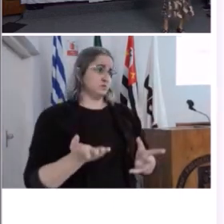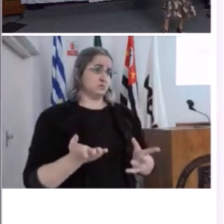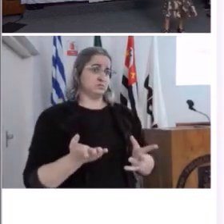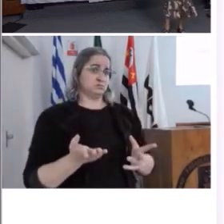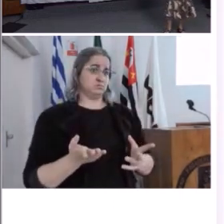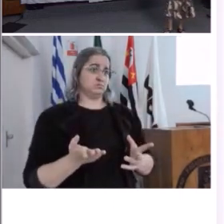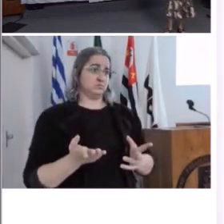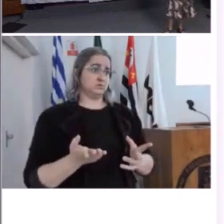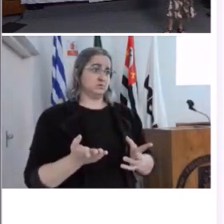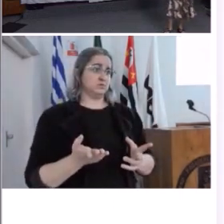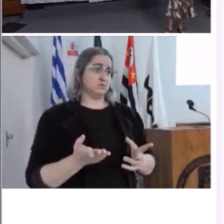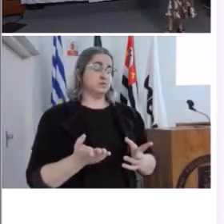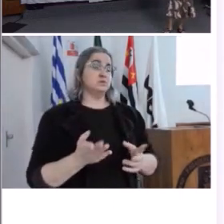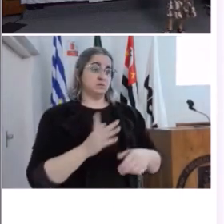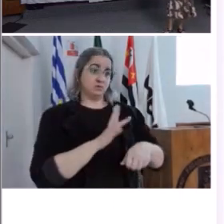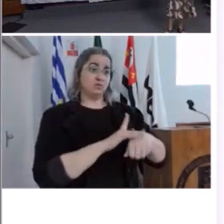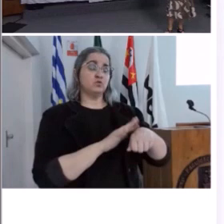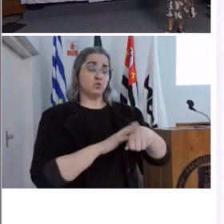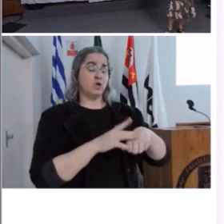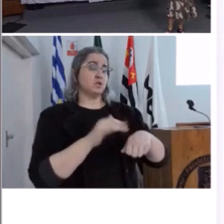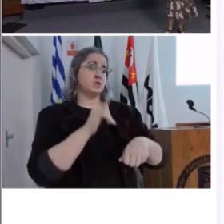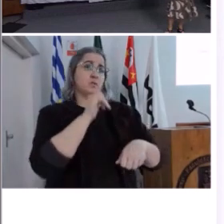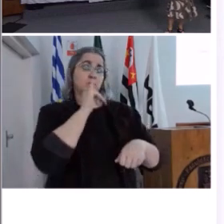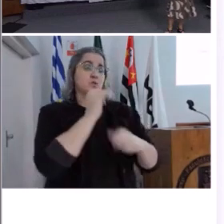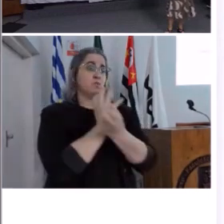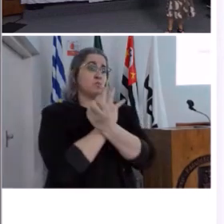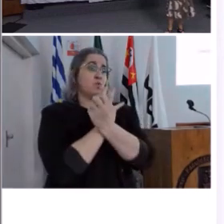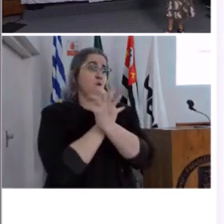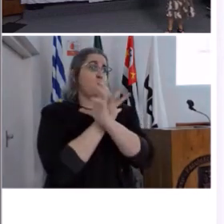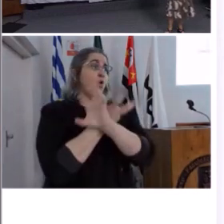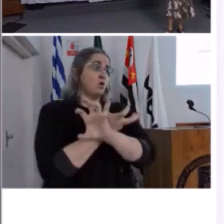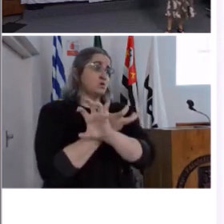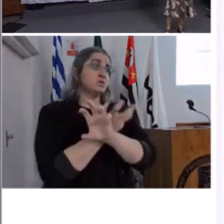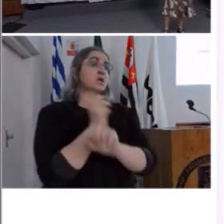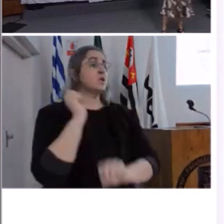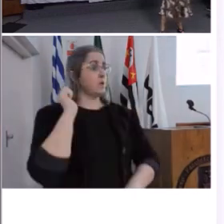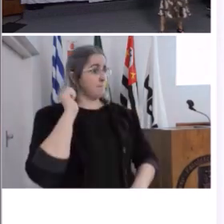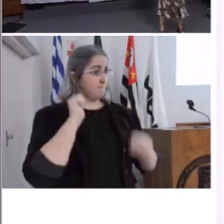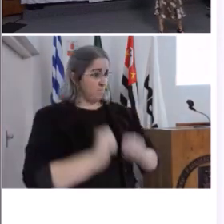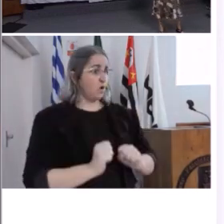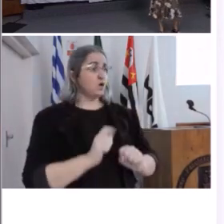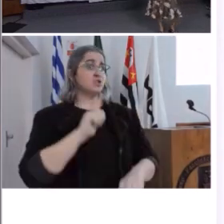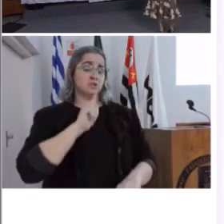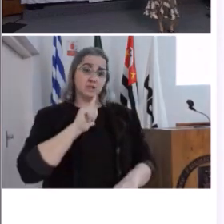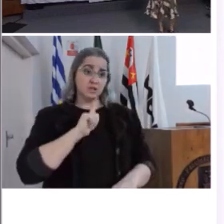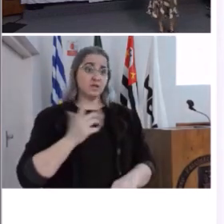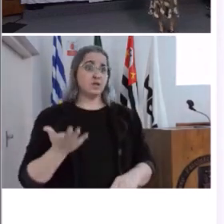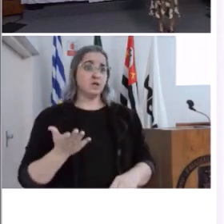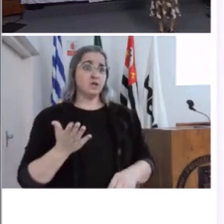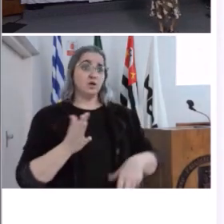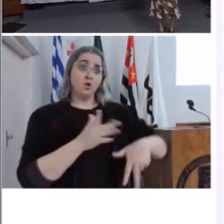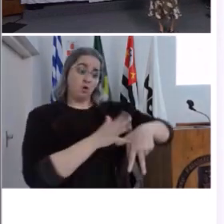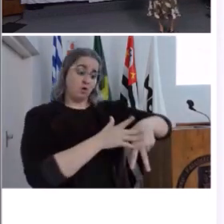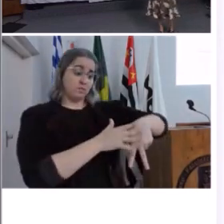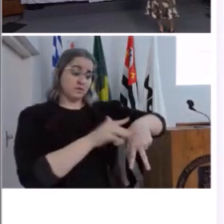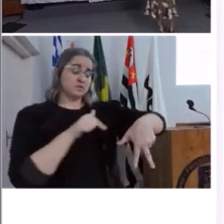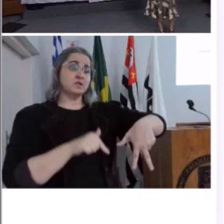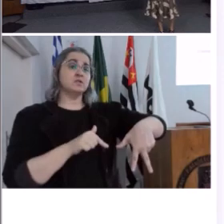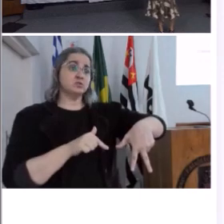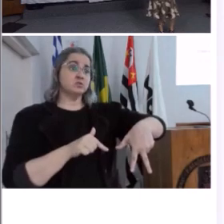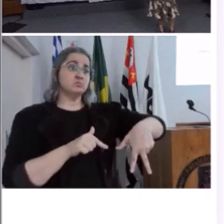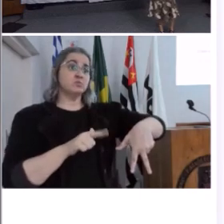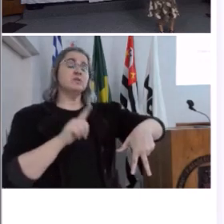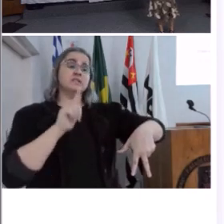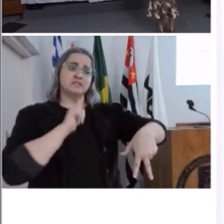faz parte de neoplasia, por exemplo, algumas doenças ósseas que possam existir, né, e que o paciente, ele acaba tendo